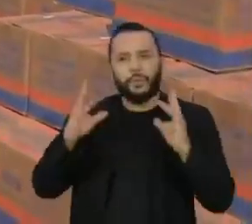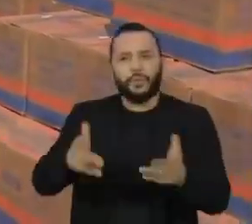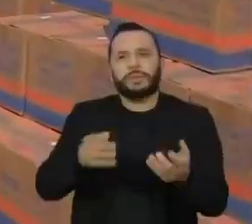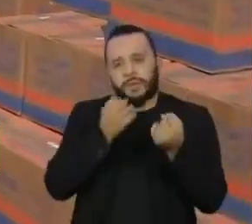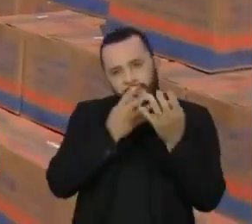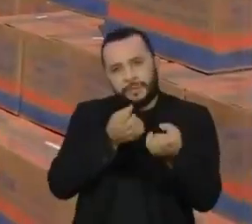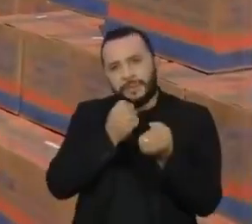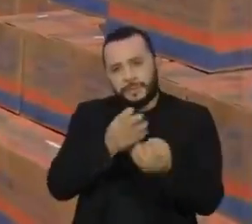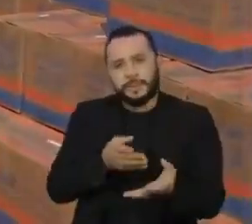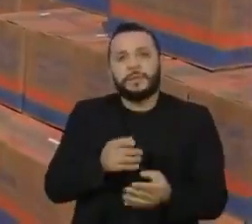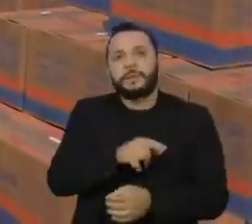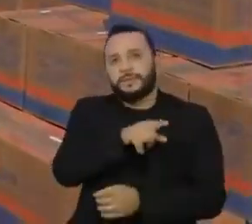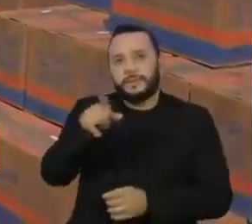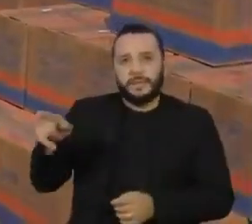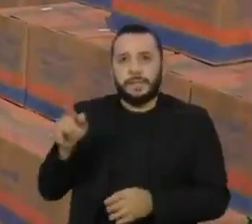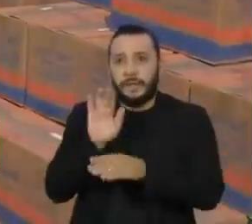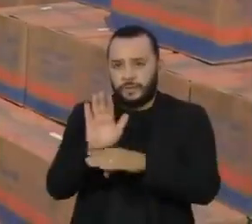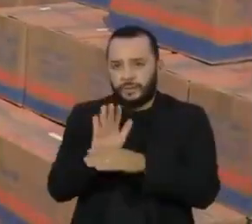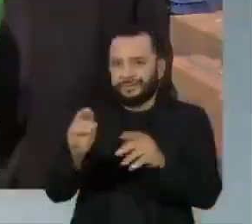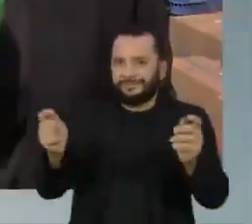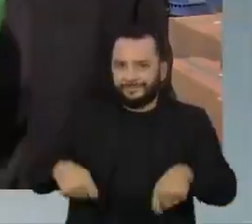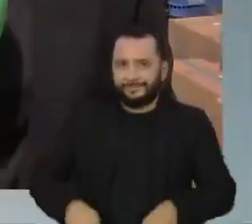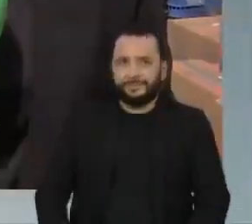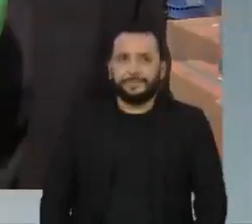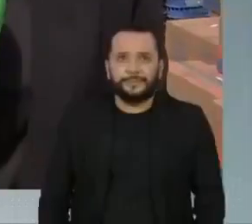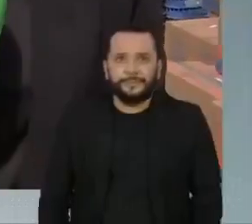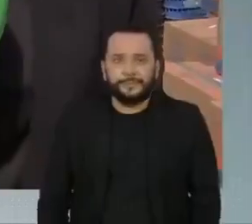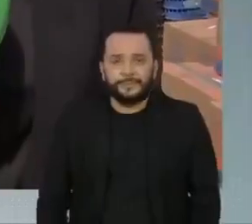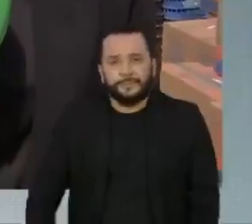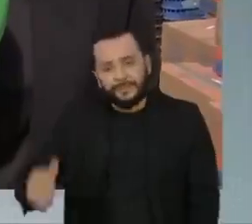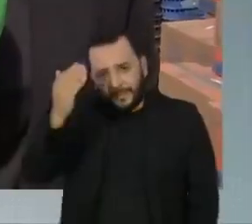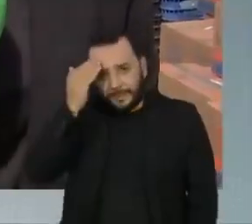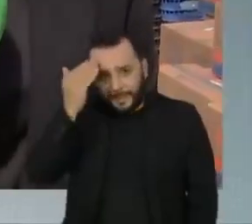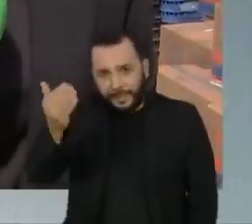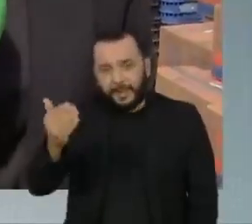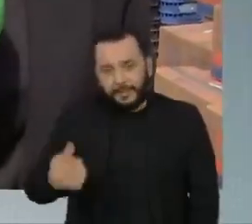informações para quem quiser fazer a sua contribuição. Obrigado, Adriana, pelas informações.